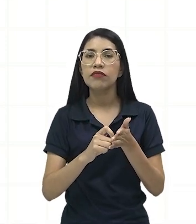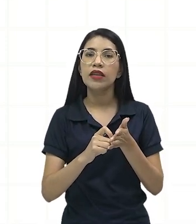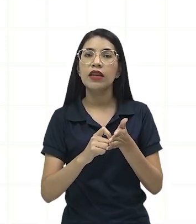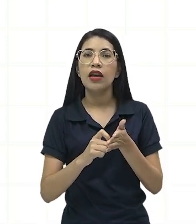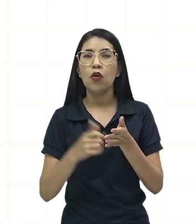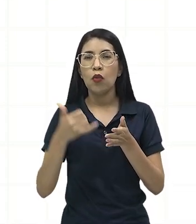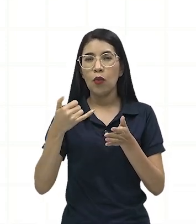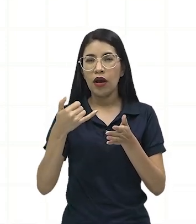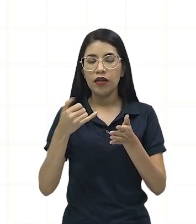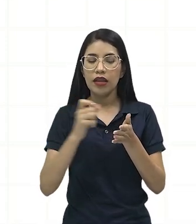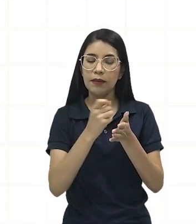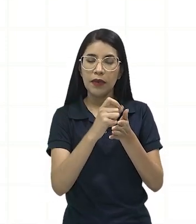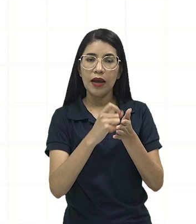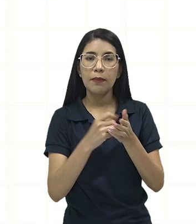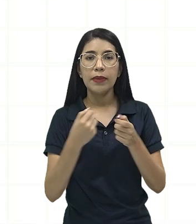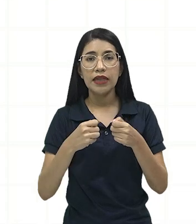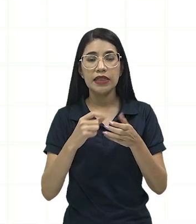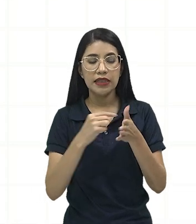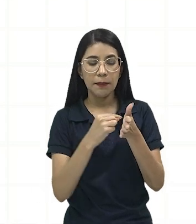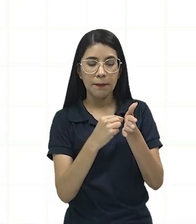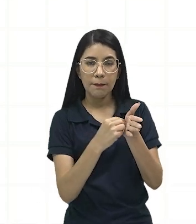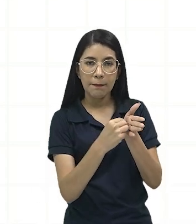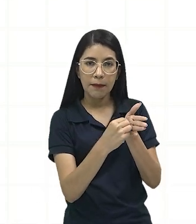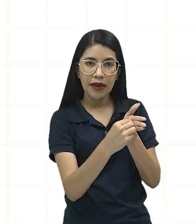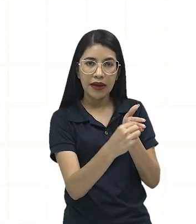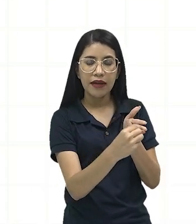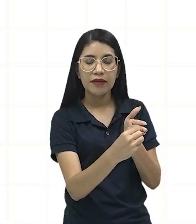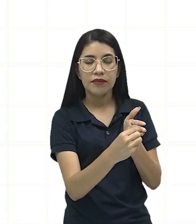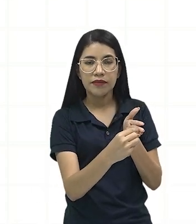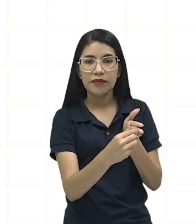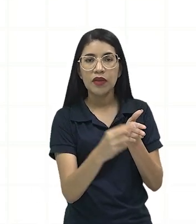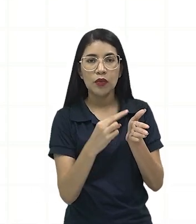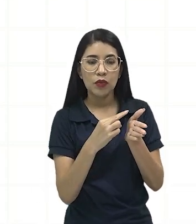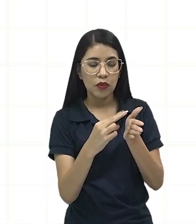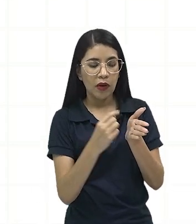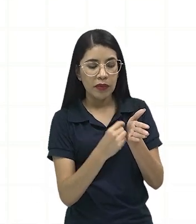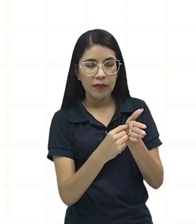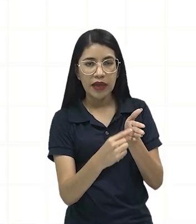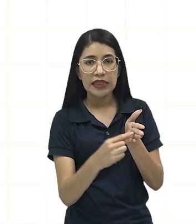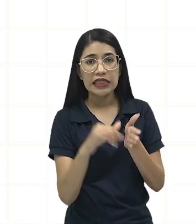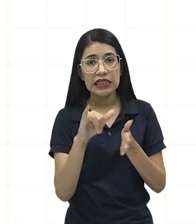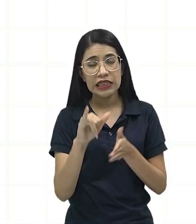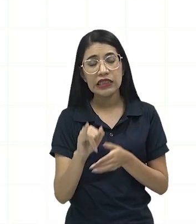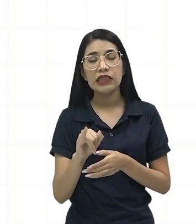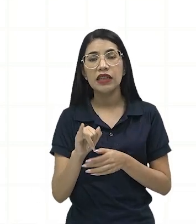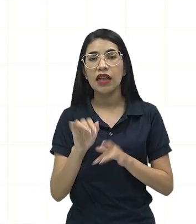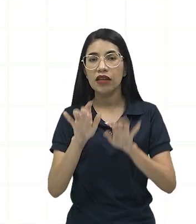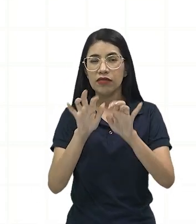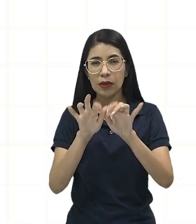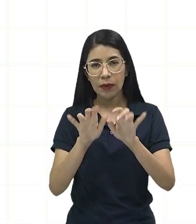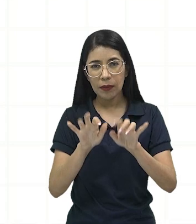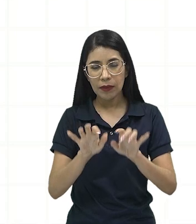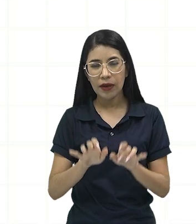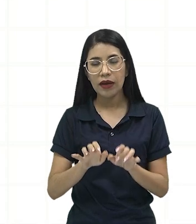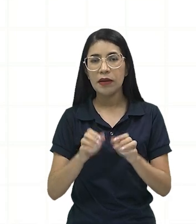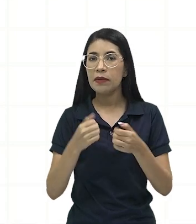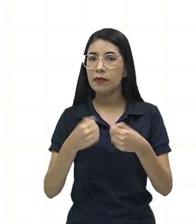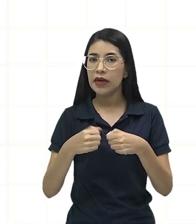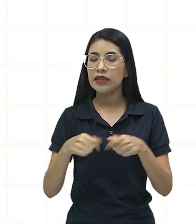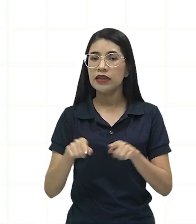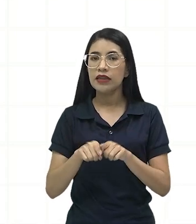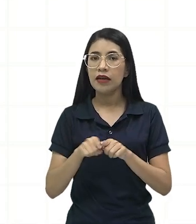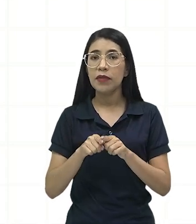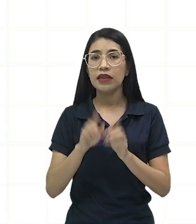você vai fazer o sublinhado abaixo desses nomes. Se você estiver digitando esse nome, ele deve aparecer